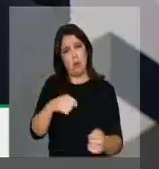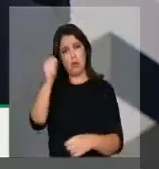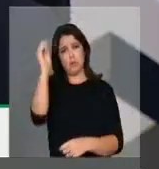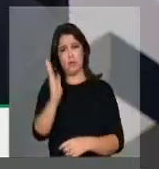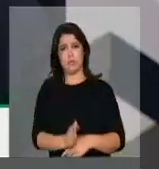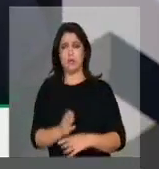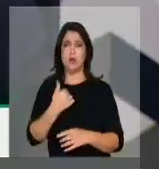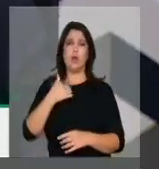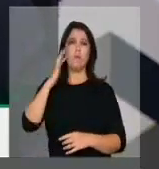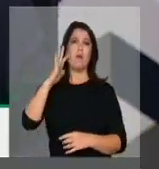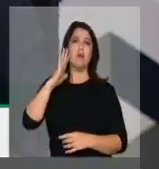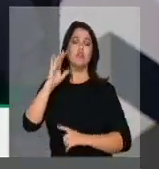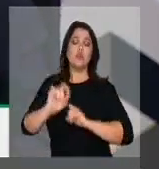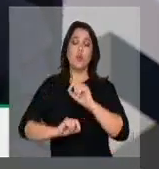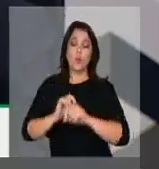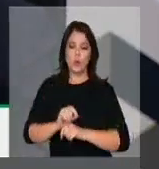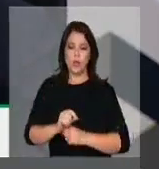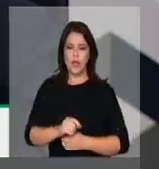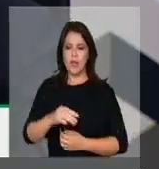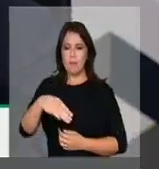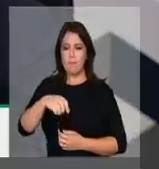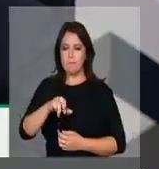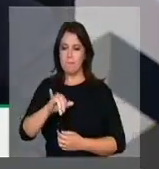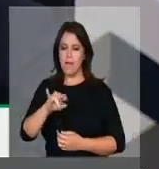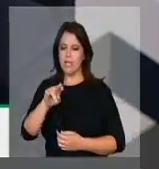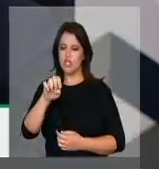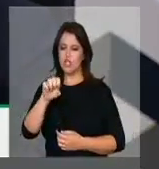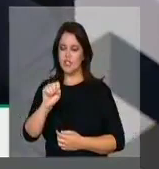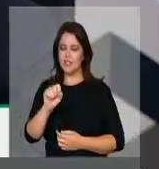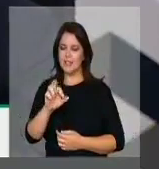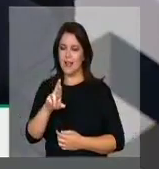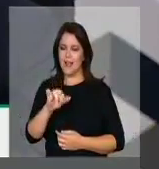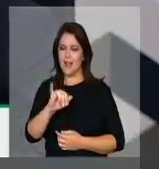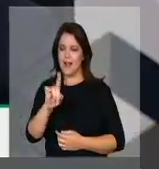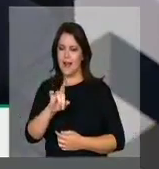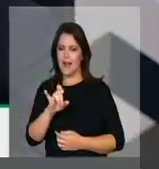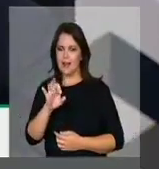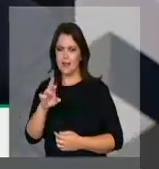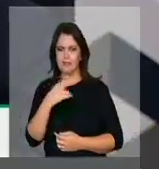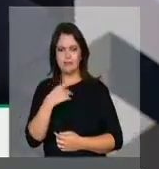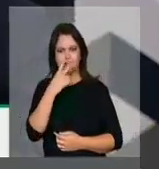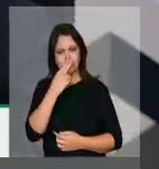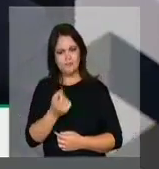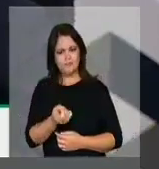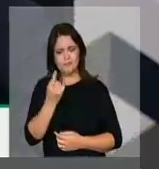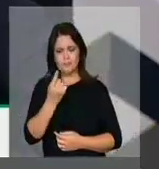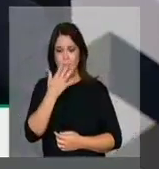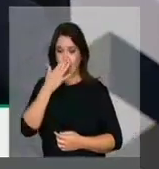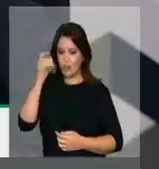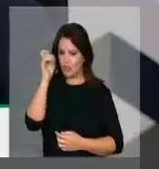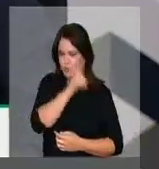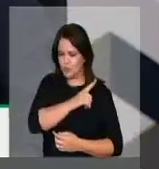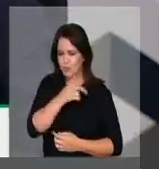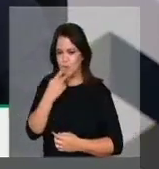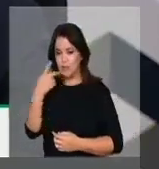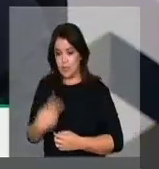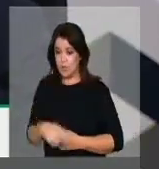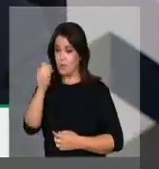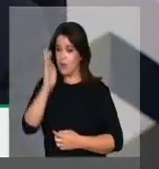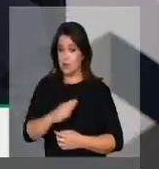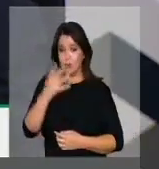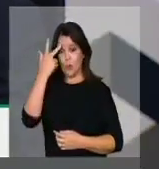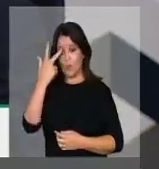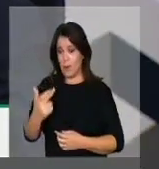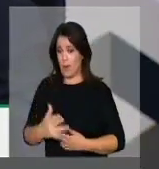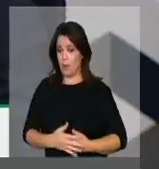brasileiros. Imagino que no país do Dr. Martin Heiser isso seria um pouco mais difícil,